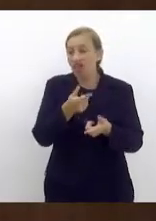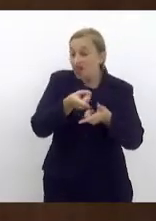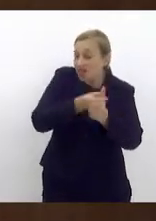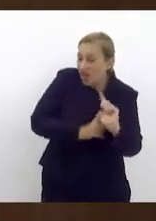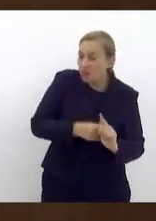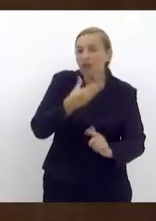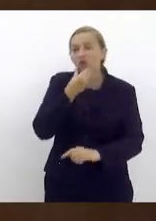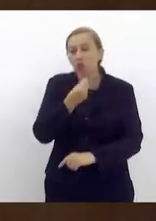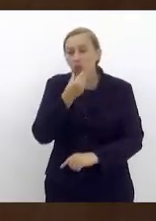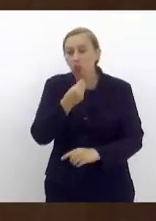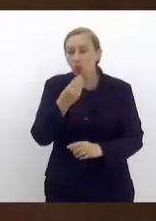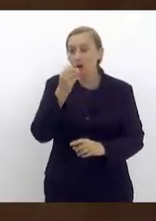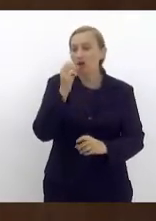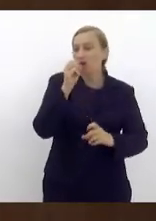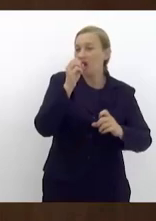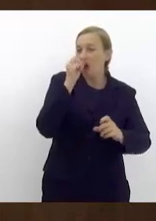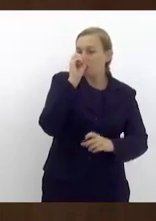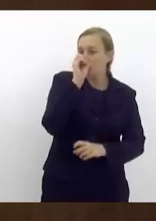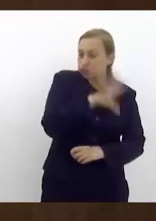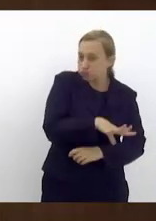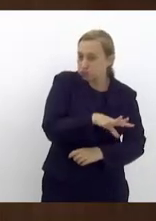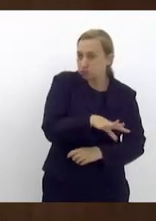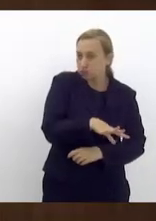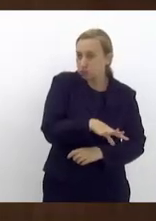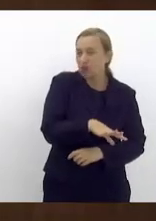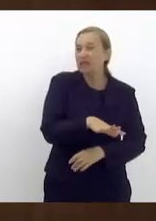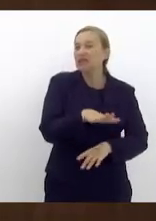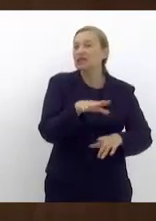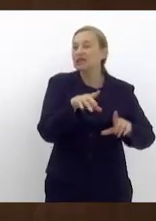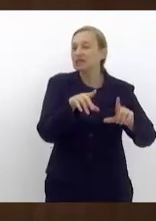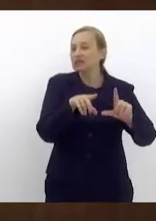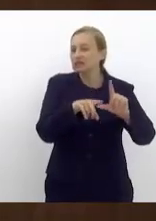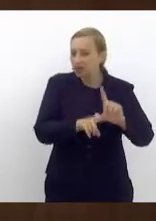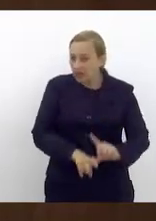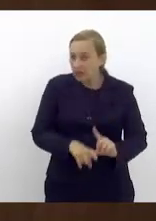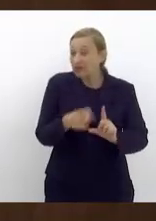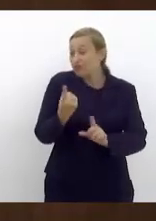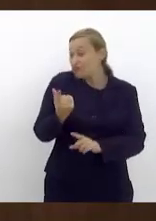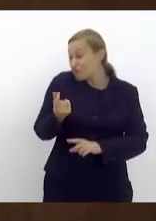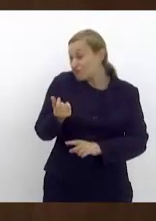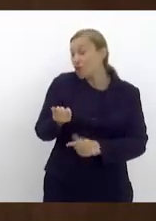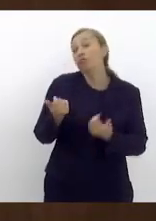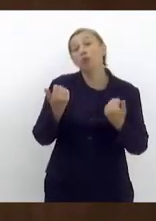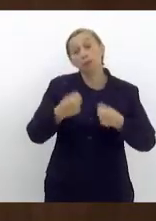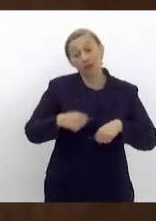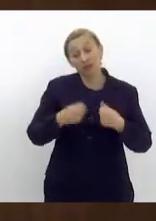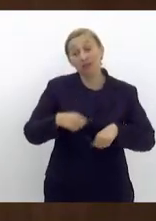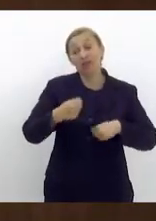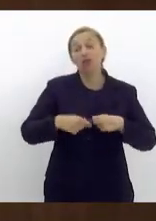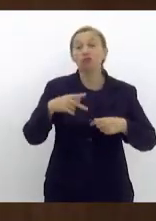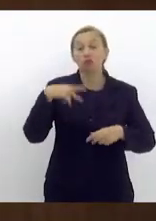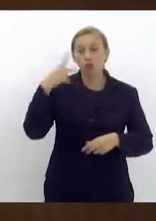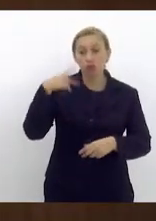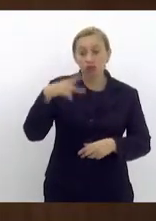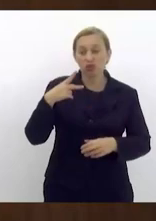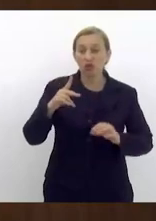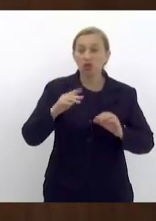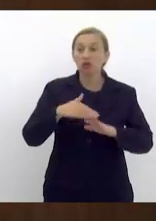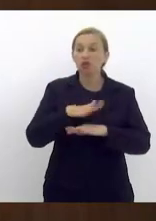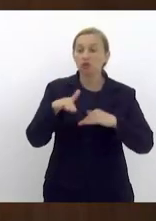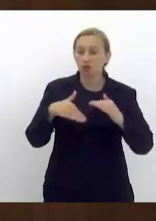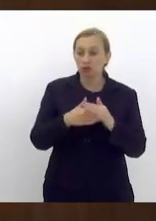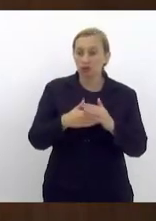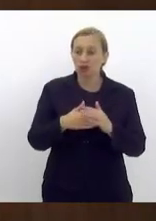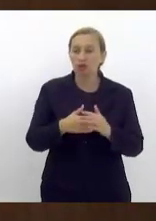desse ex-companheiro abusador, depende financeiramente dele. Então, a gente precisa de uma política completa